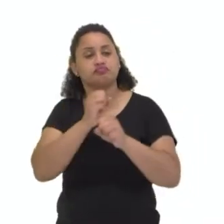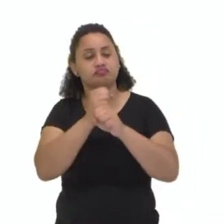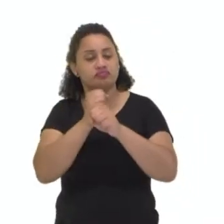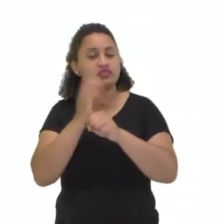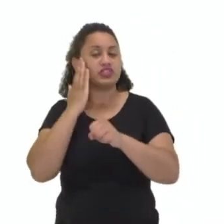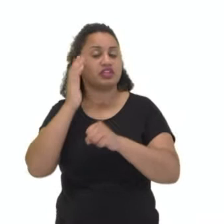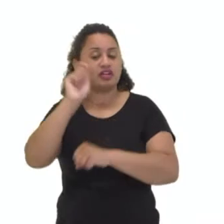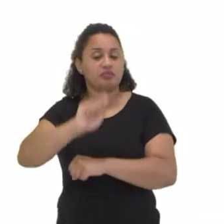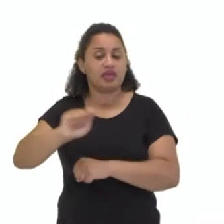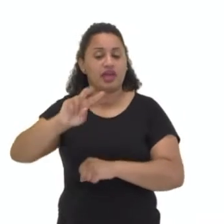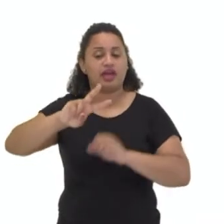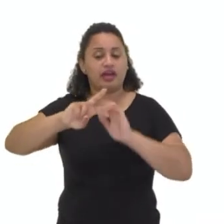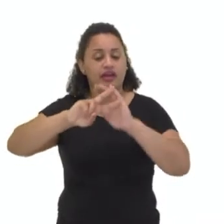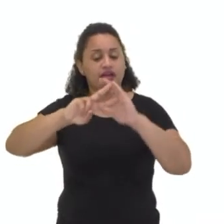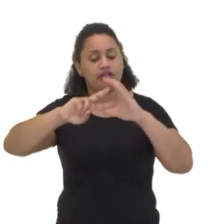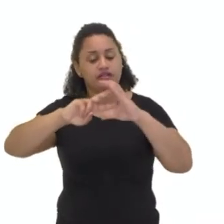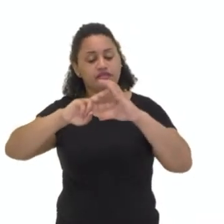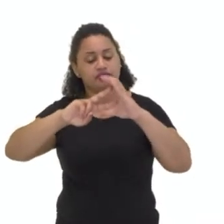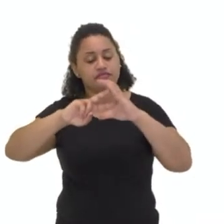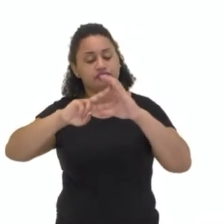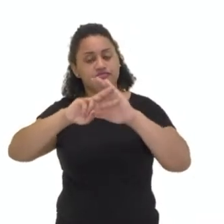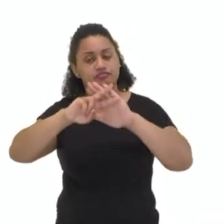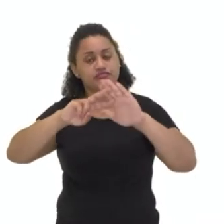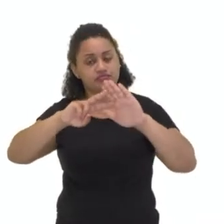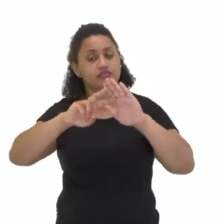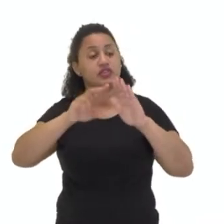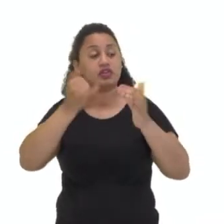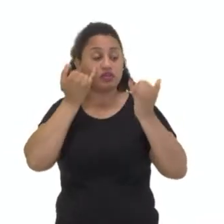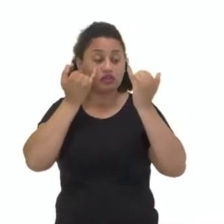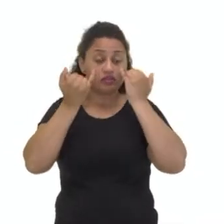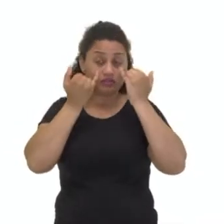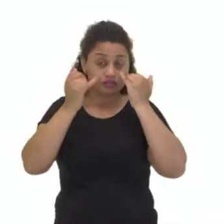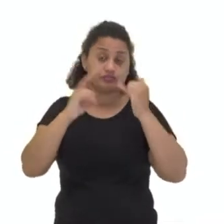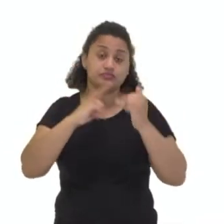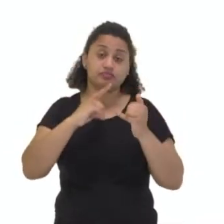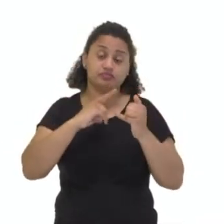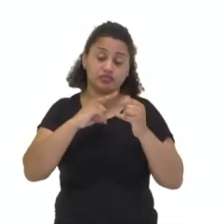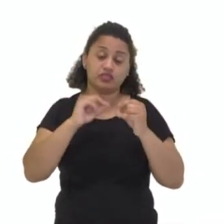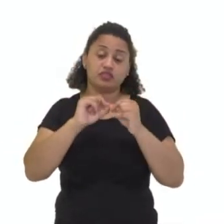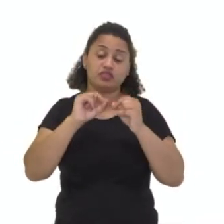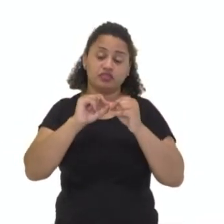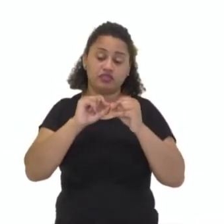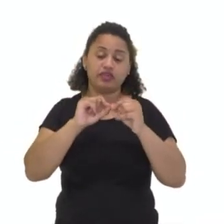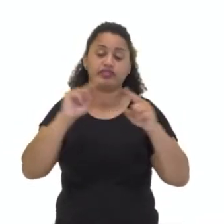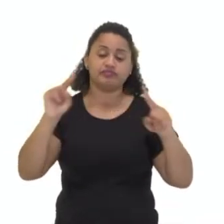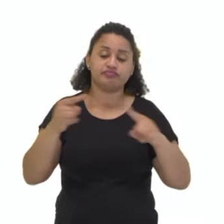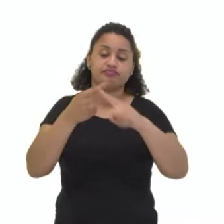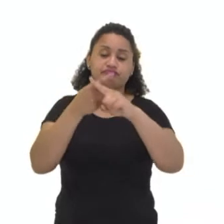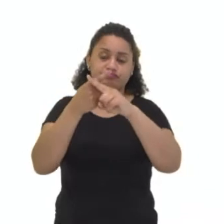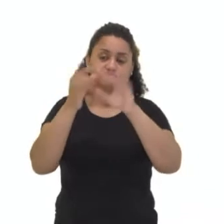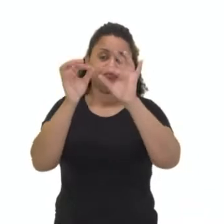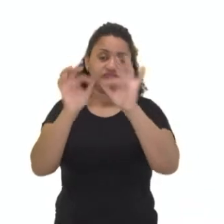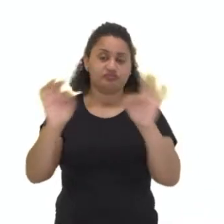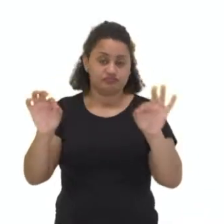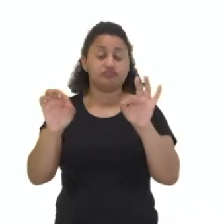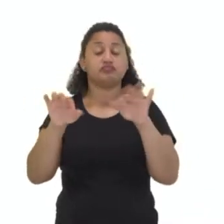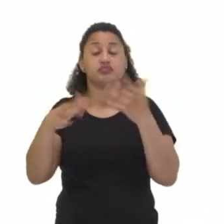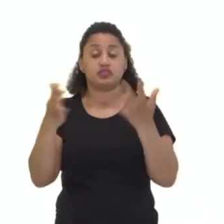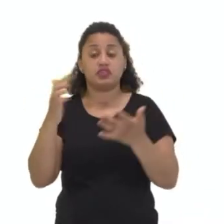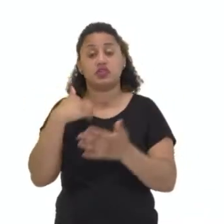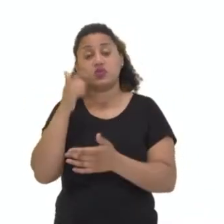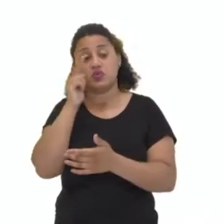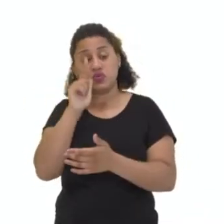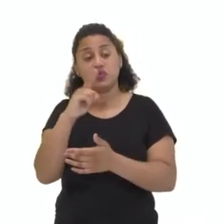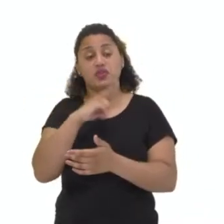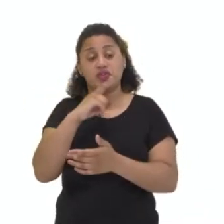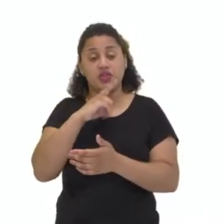Eu retiro os dados que ele me deu, faço uma regra de 3 e assim eu consigo